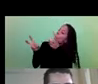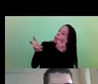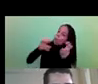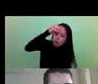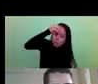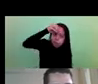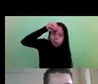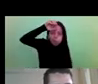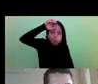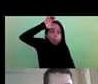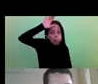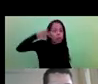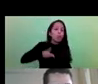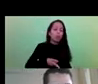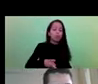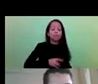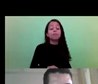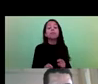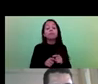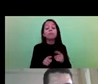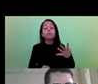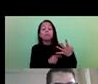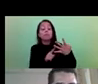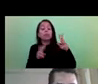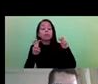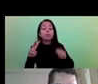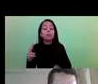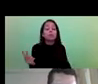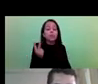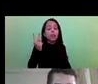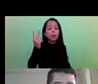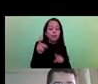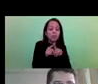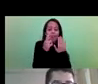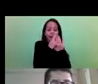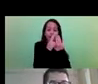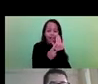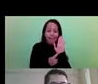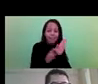que orientam a nossa prática,